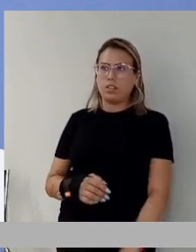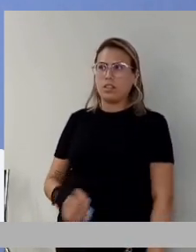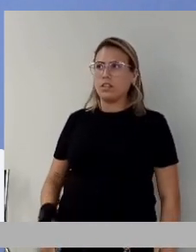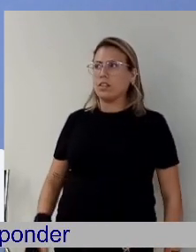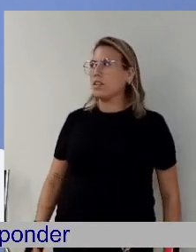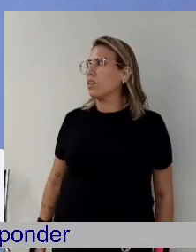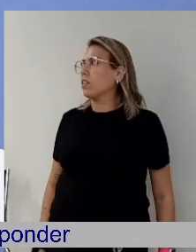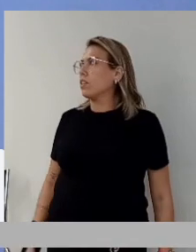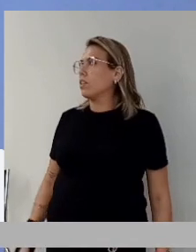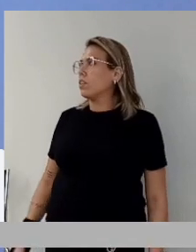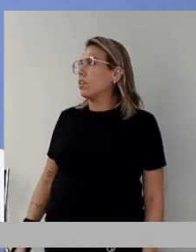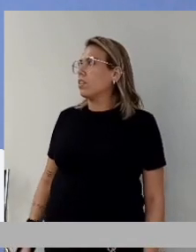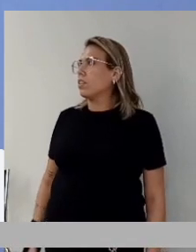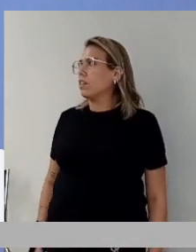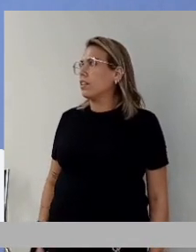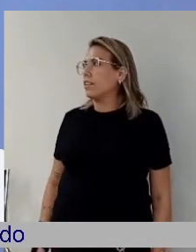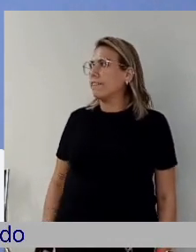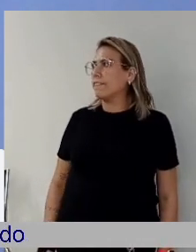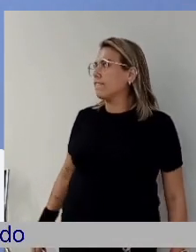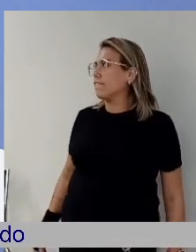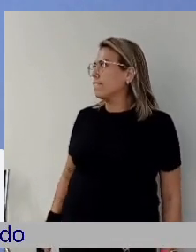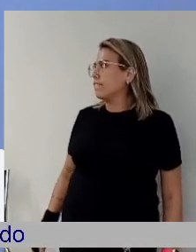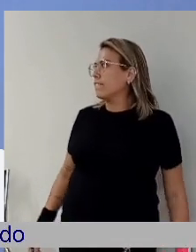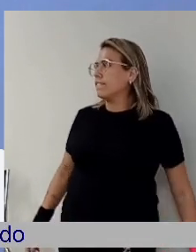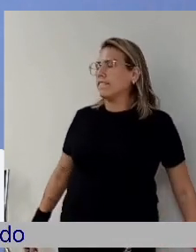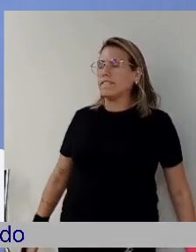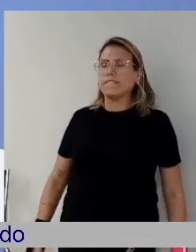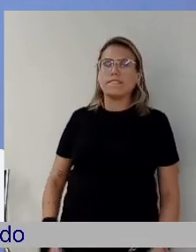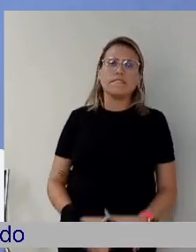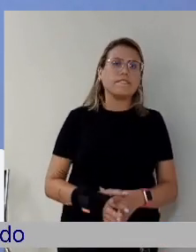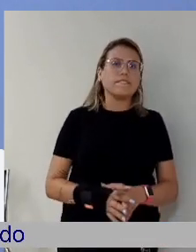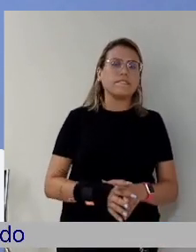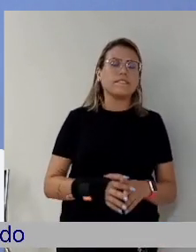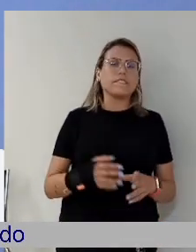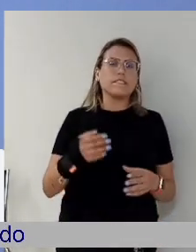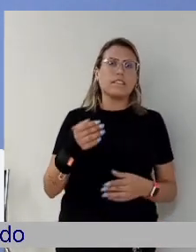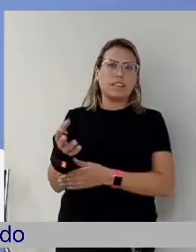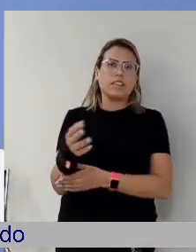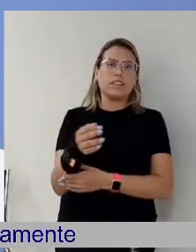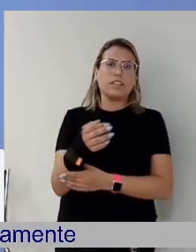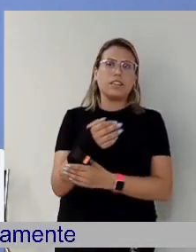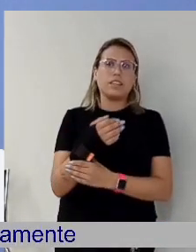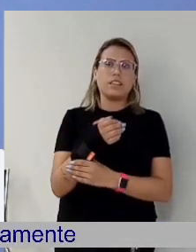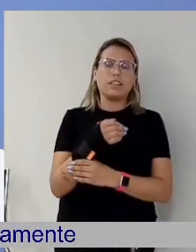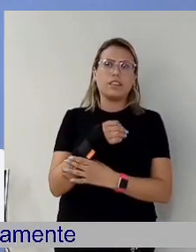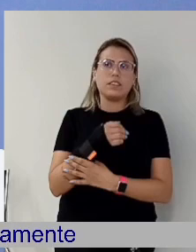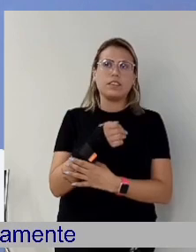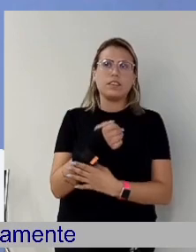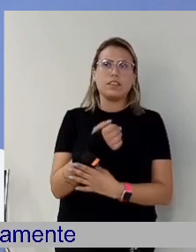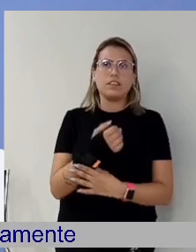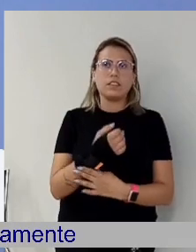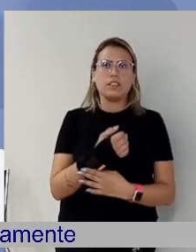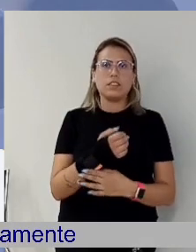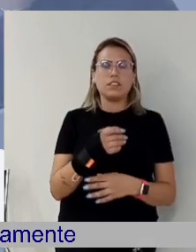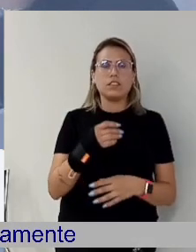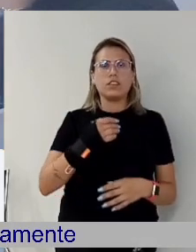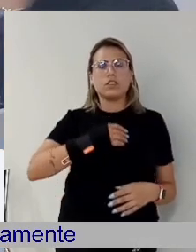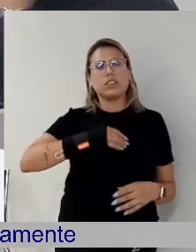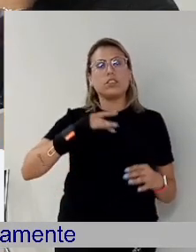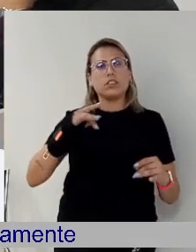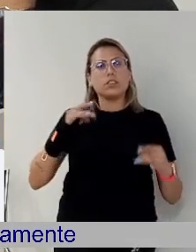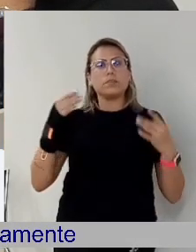responder Ronaldo Malveira e senhor presidente rapidamente né gostaria só de